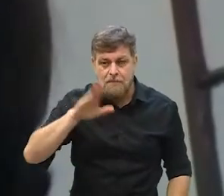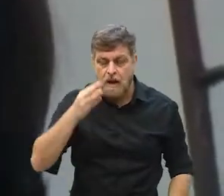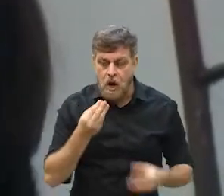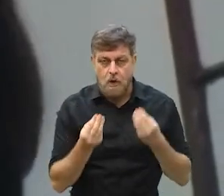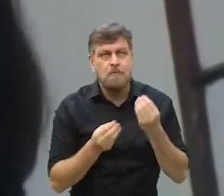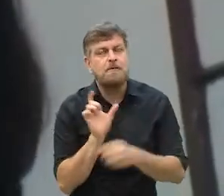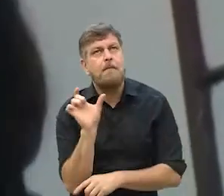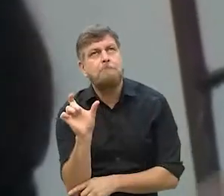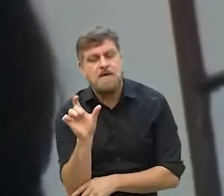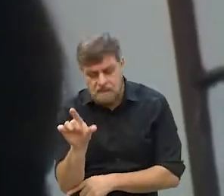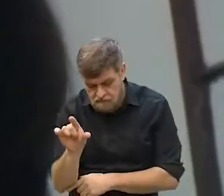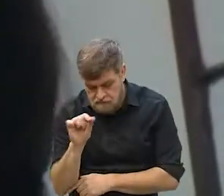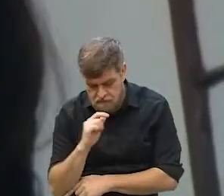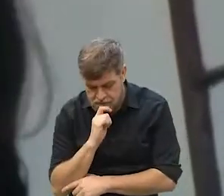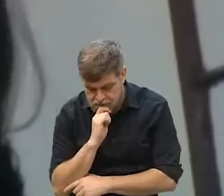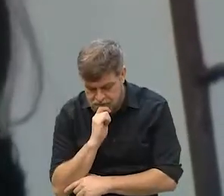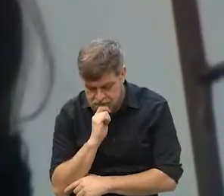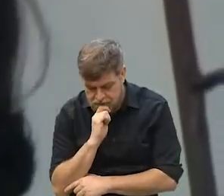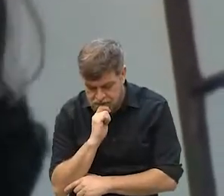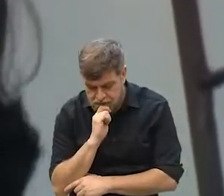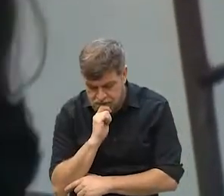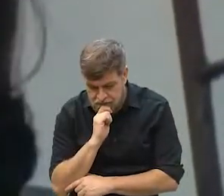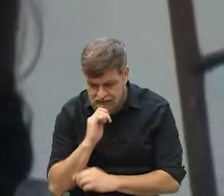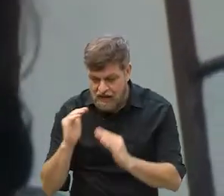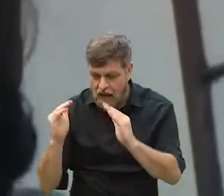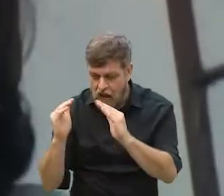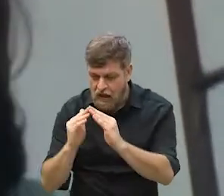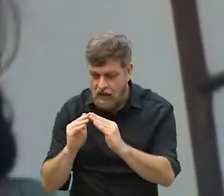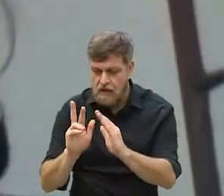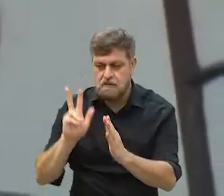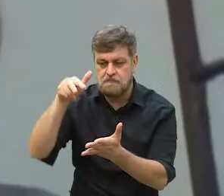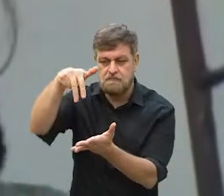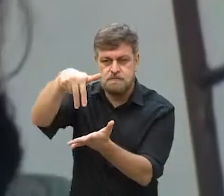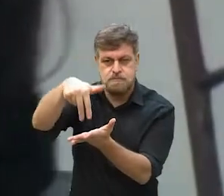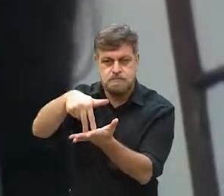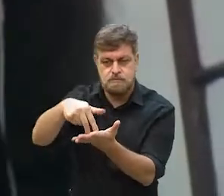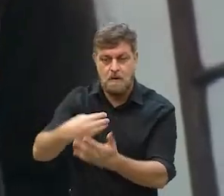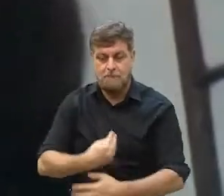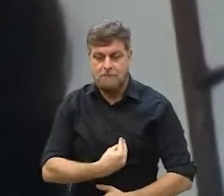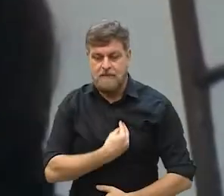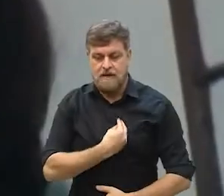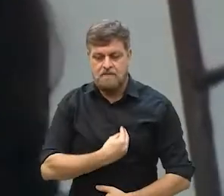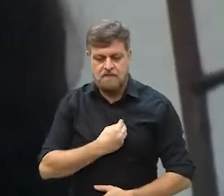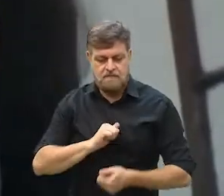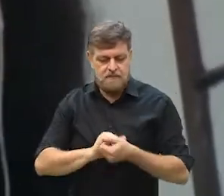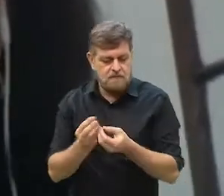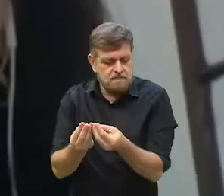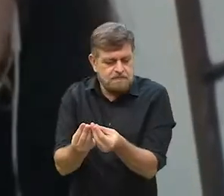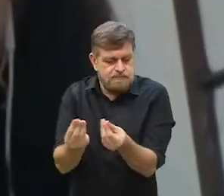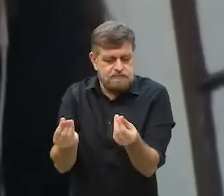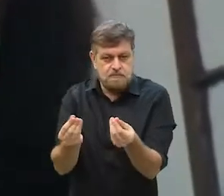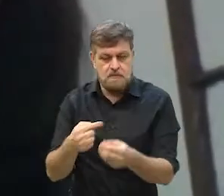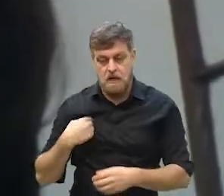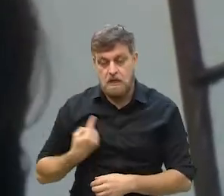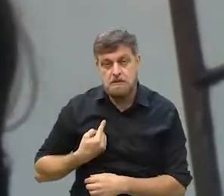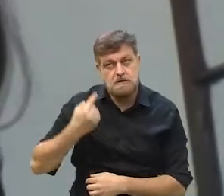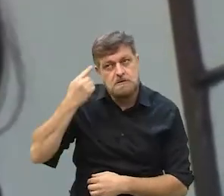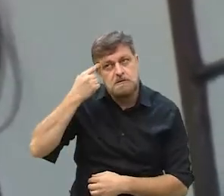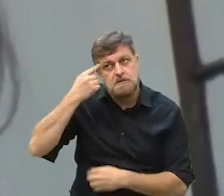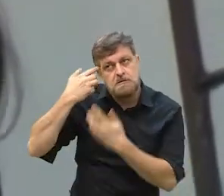te diria, uma cidade para o habitar e não apenas para o morar, nós precisamos